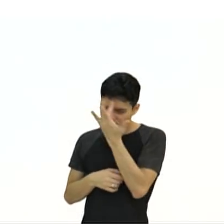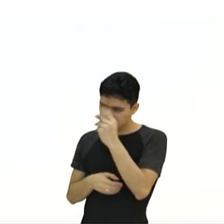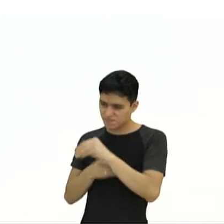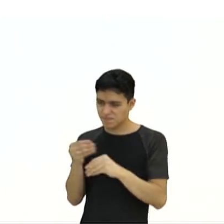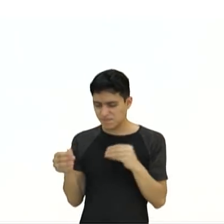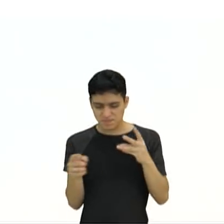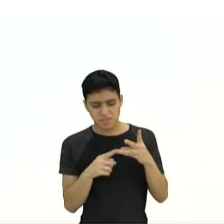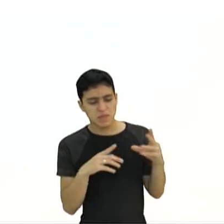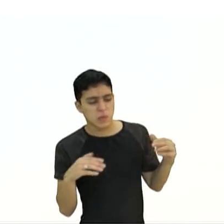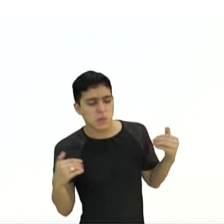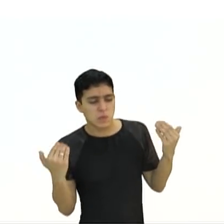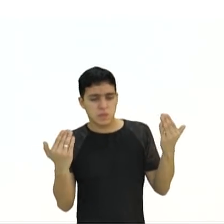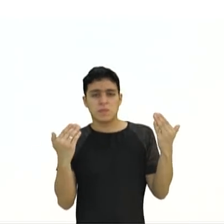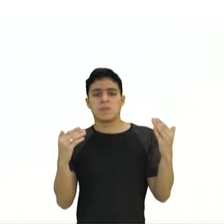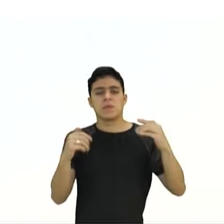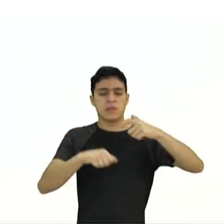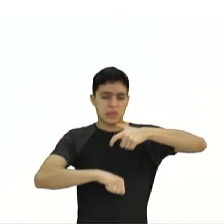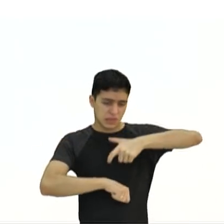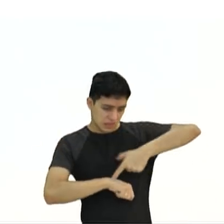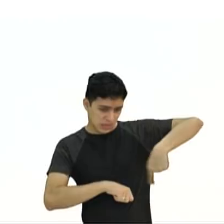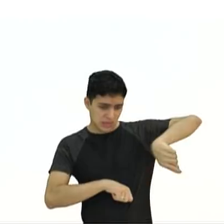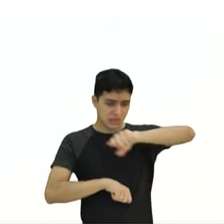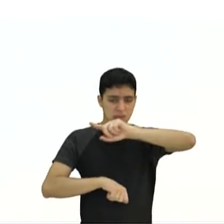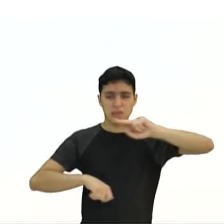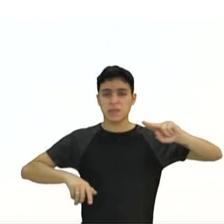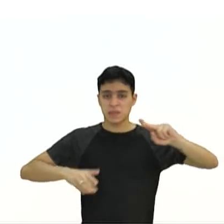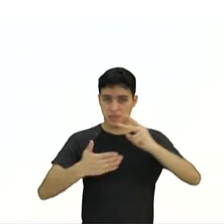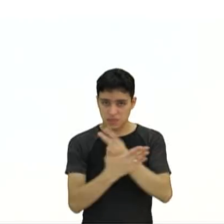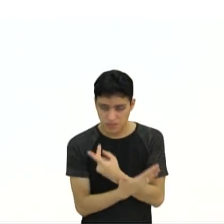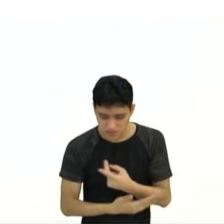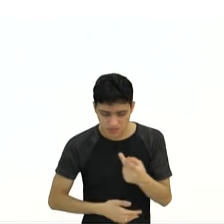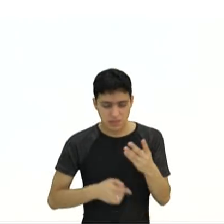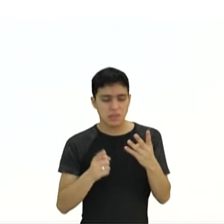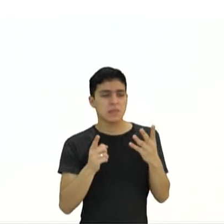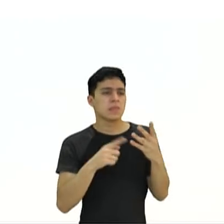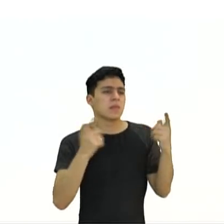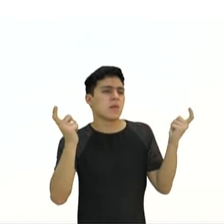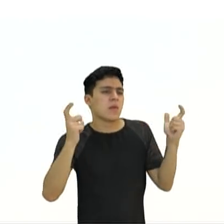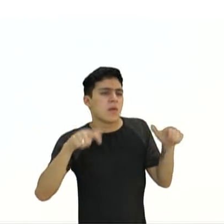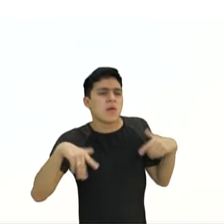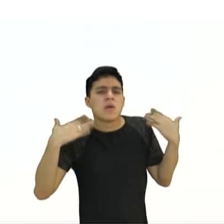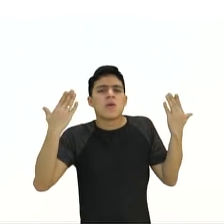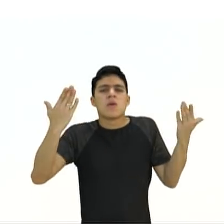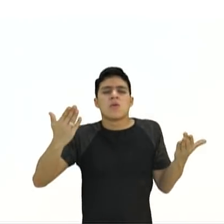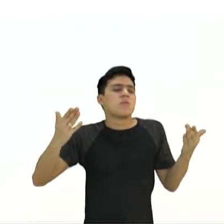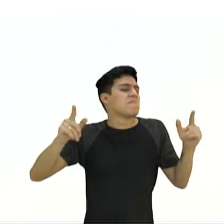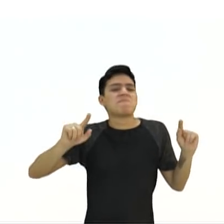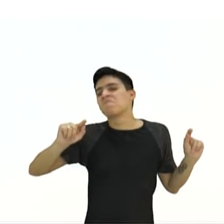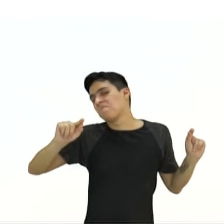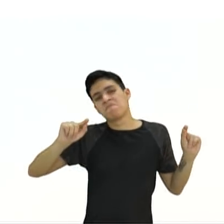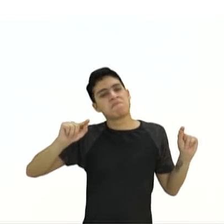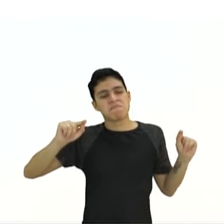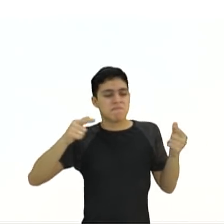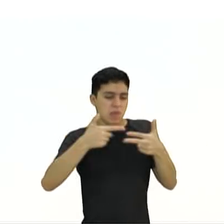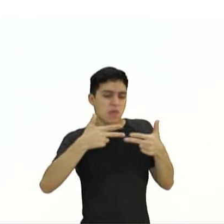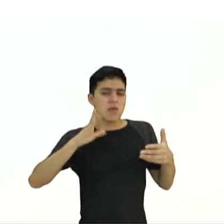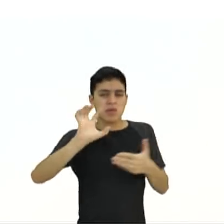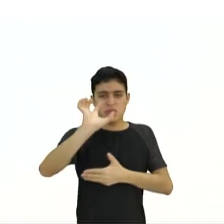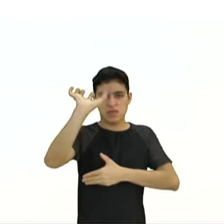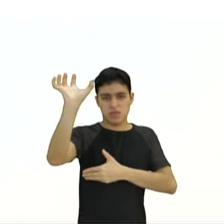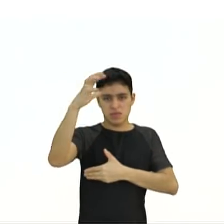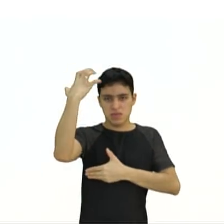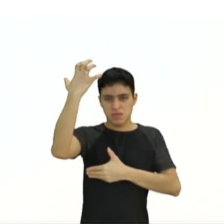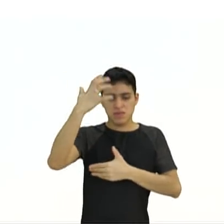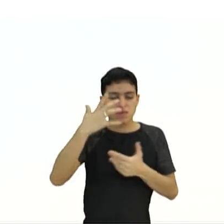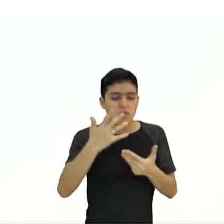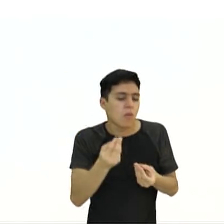envolvidos, quando, o tempo em que isso aconteceu, onde, o lugar que esse fato ocorre, como,